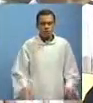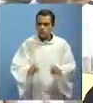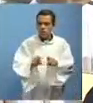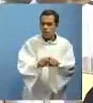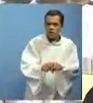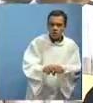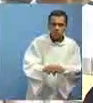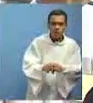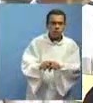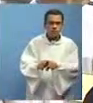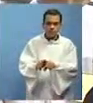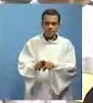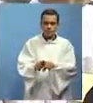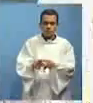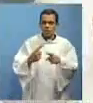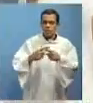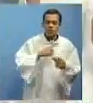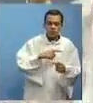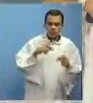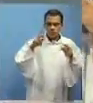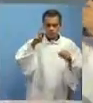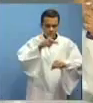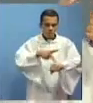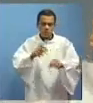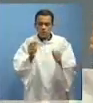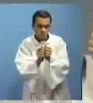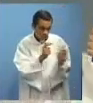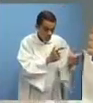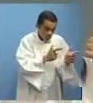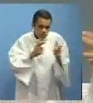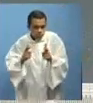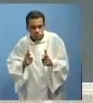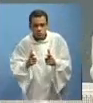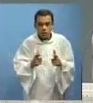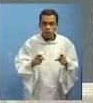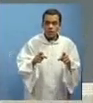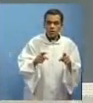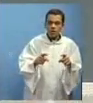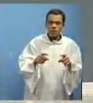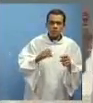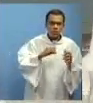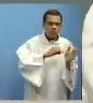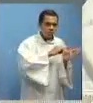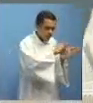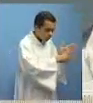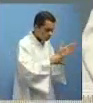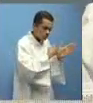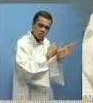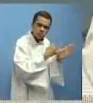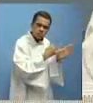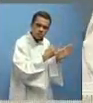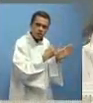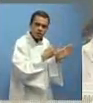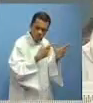guerra com o afeganistão graças a deus a ordem que deus deu a josé era de ipu pior lugar